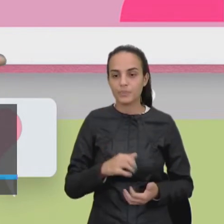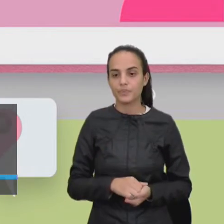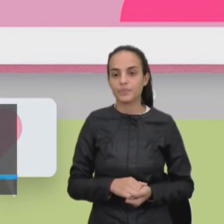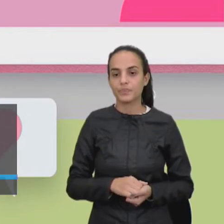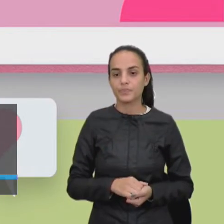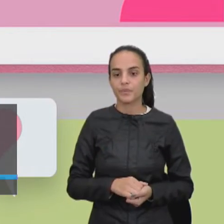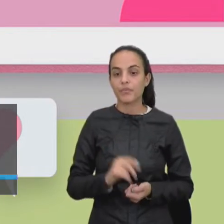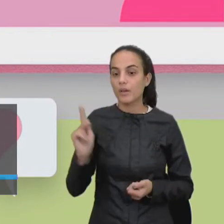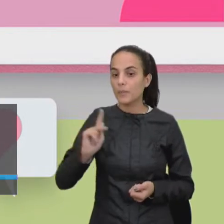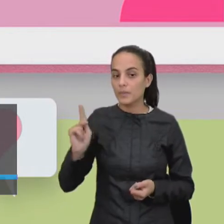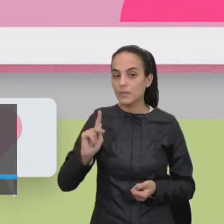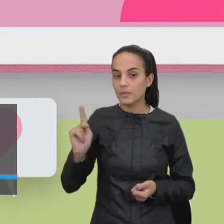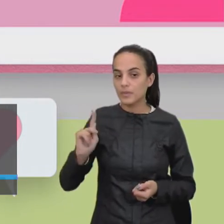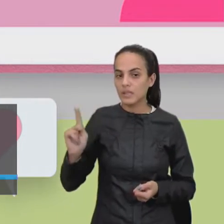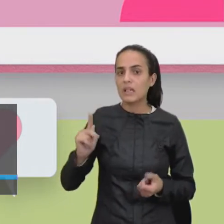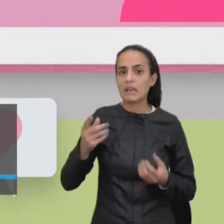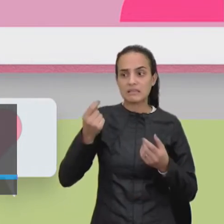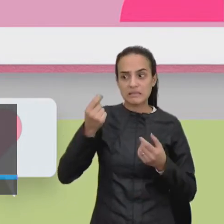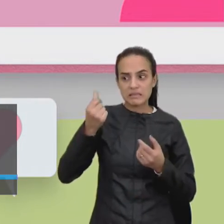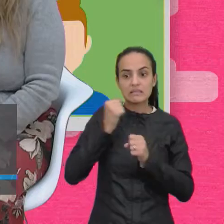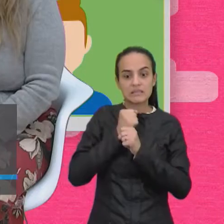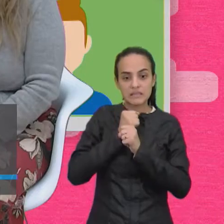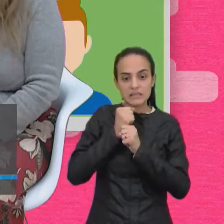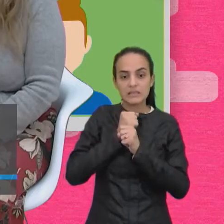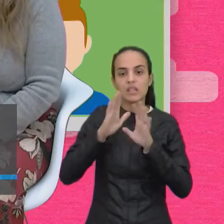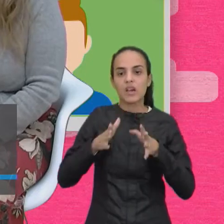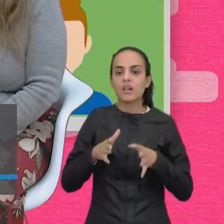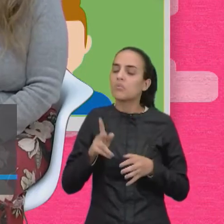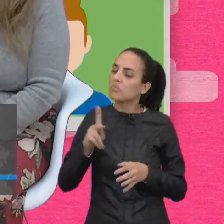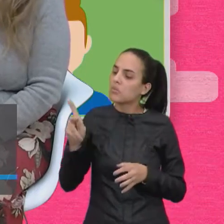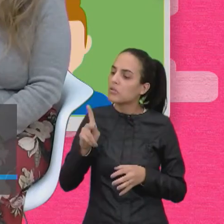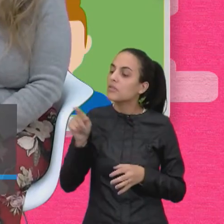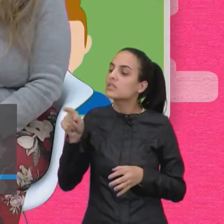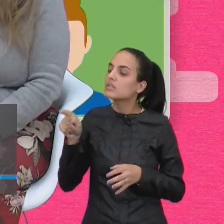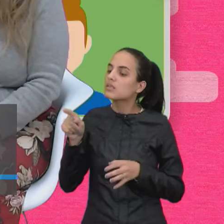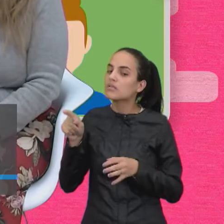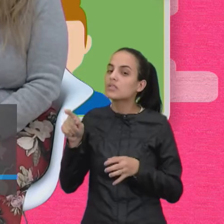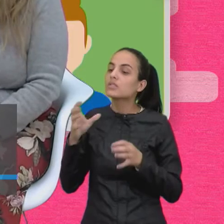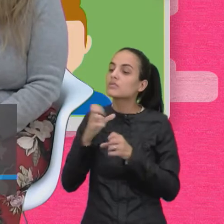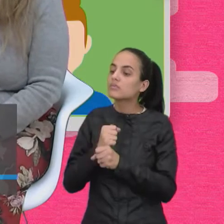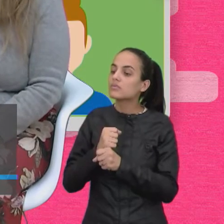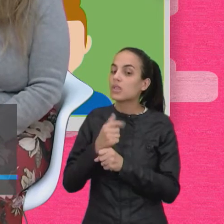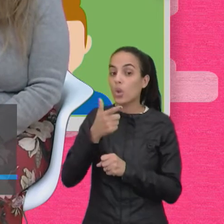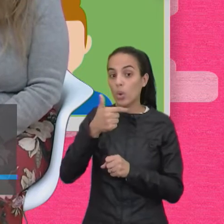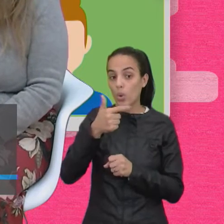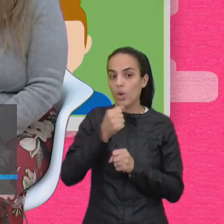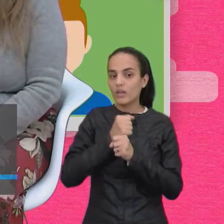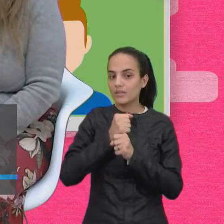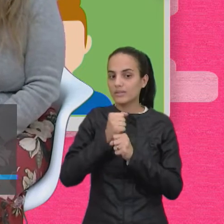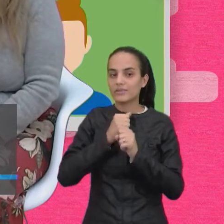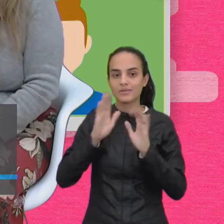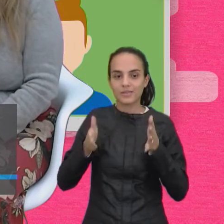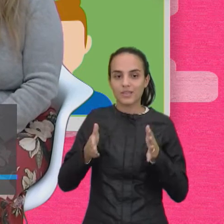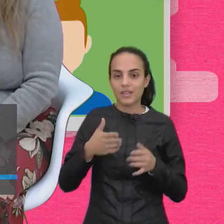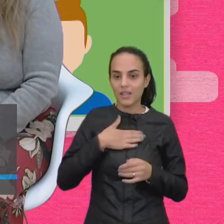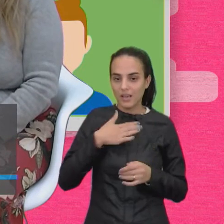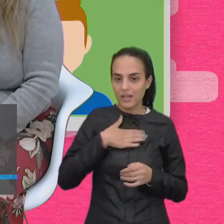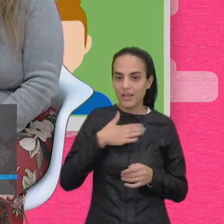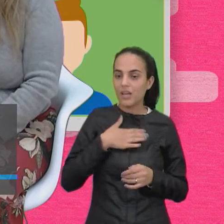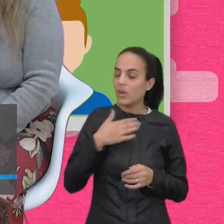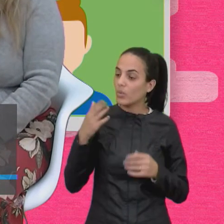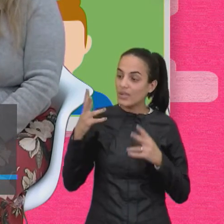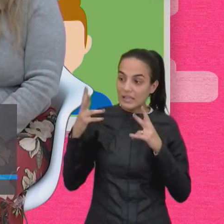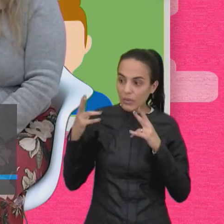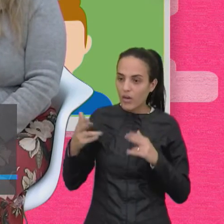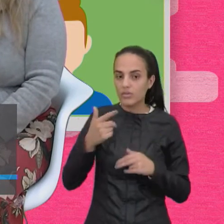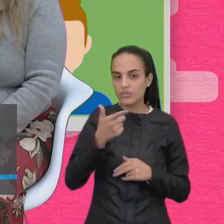somos professores há muito tempo. Pro Fernanda, quanto tempo você é professora? 12 anos. Eu, igualzinho, 12 anos junto com a Pro